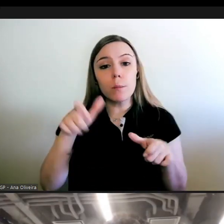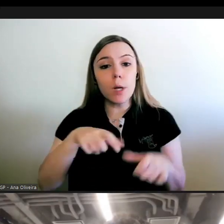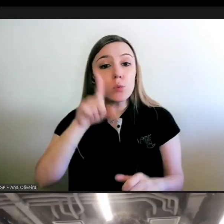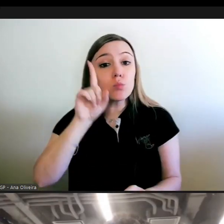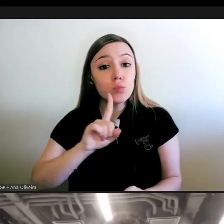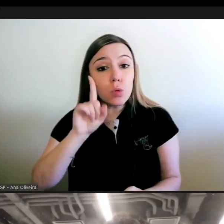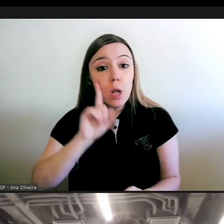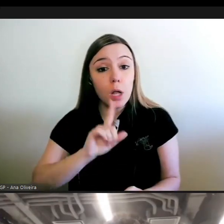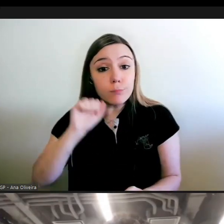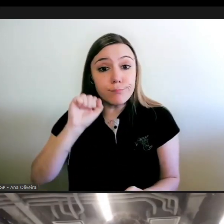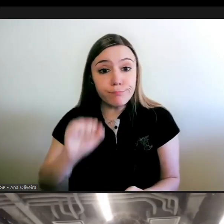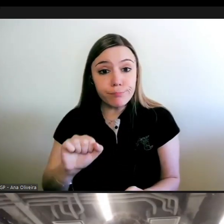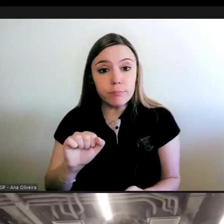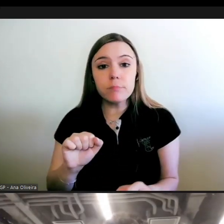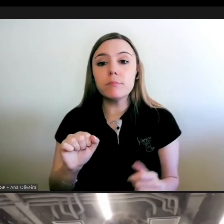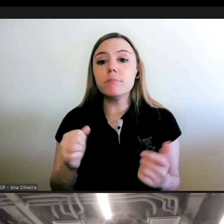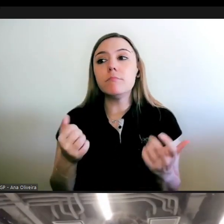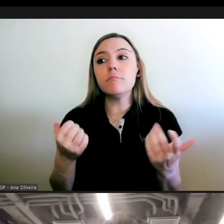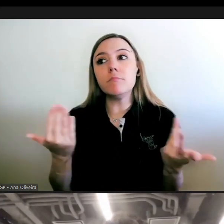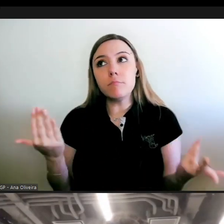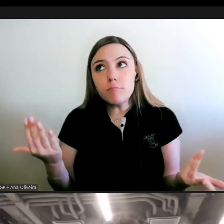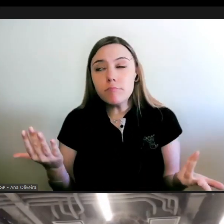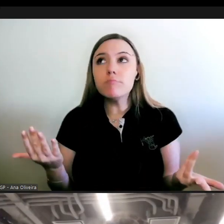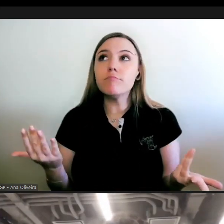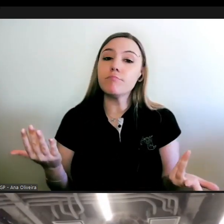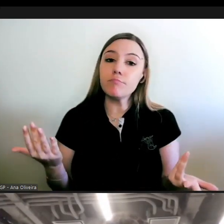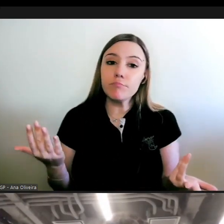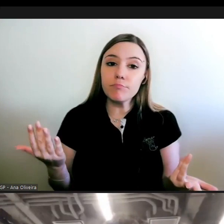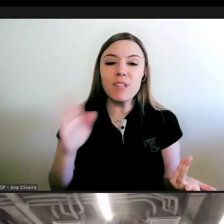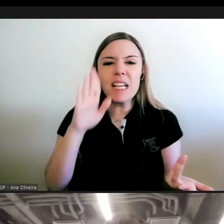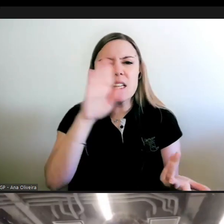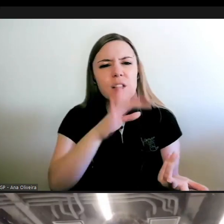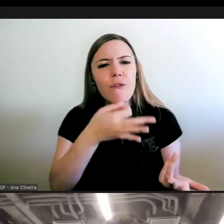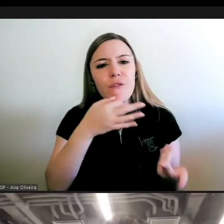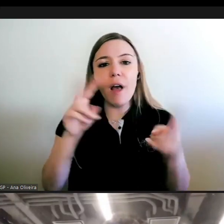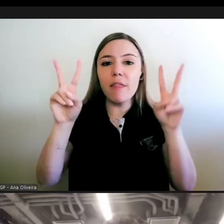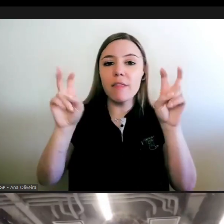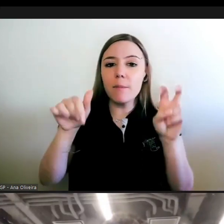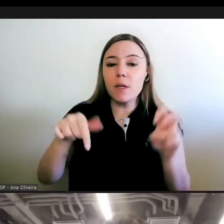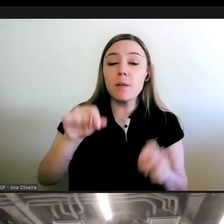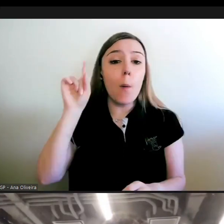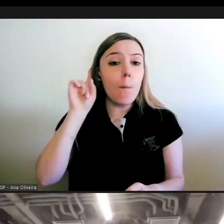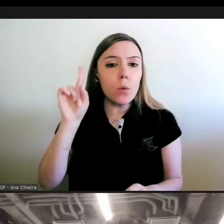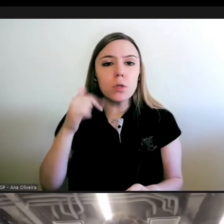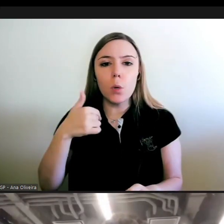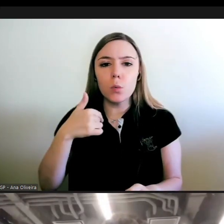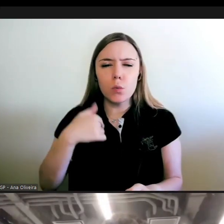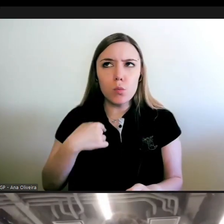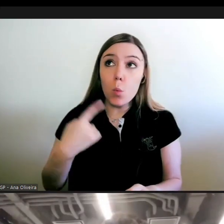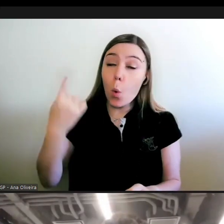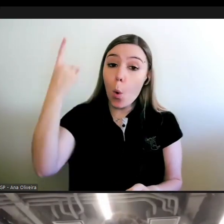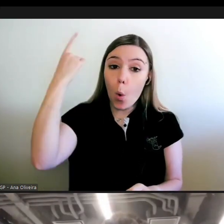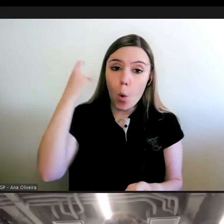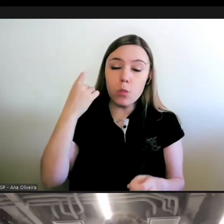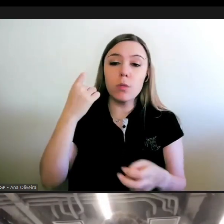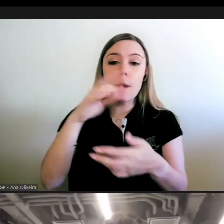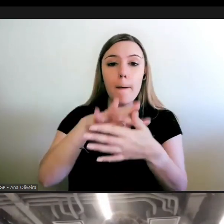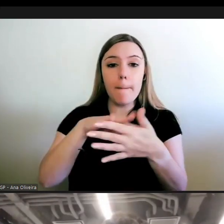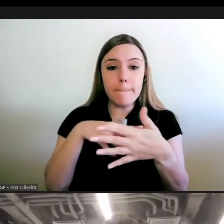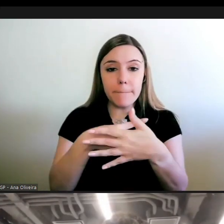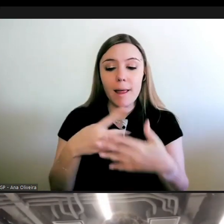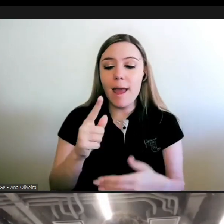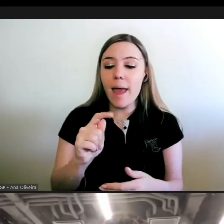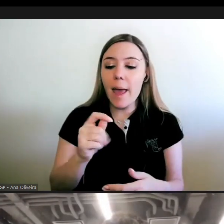mulheres, era importante, e aqui eu ontem estive a ler o plano da